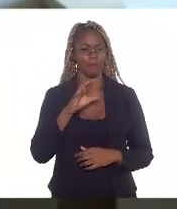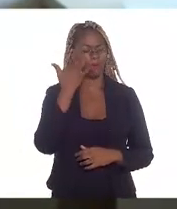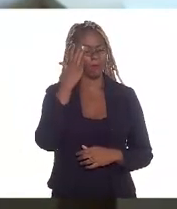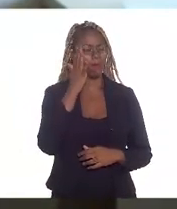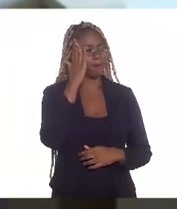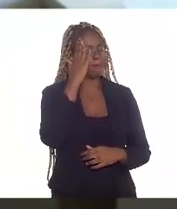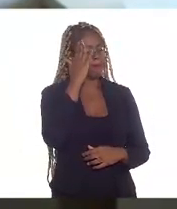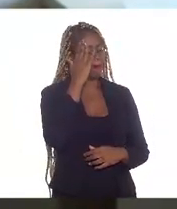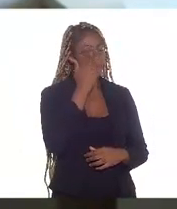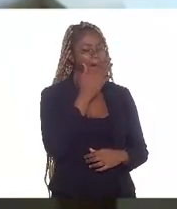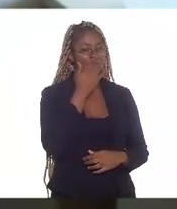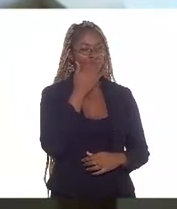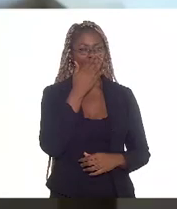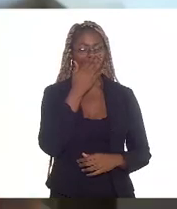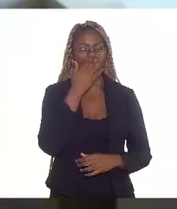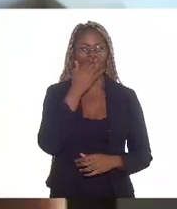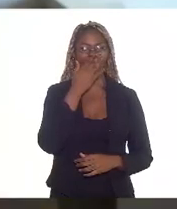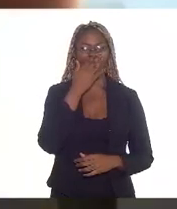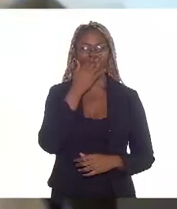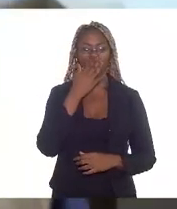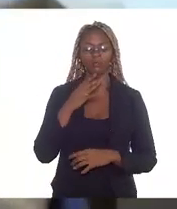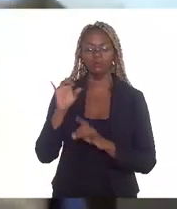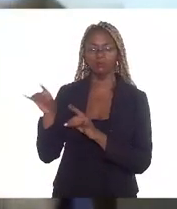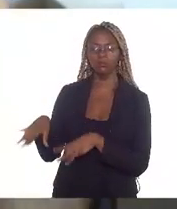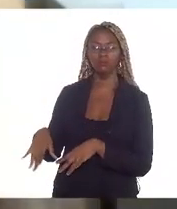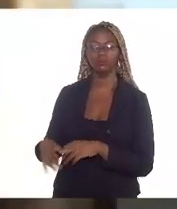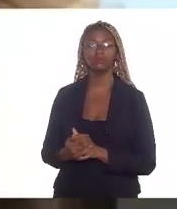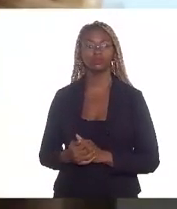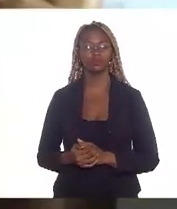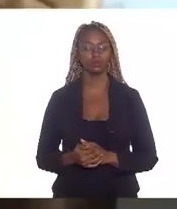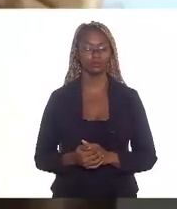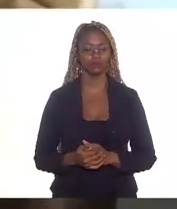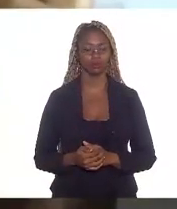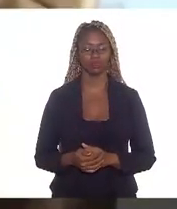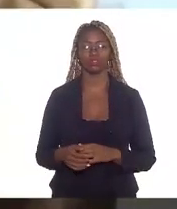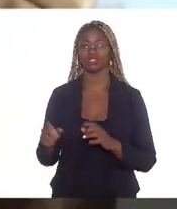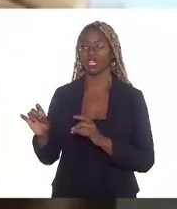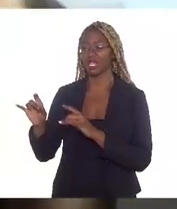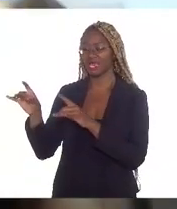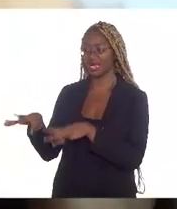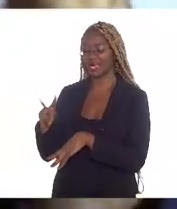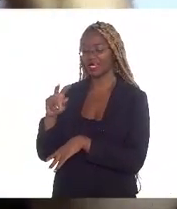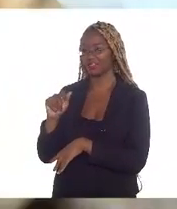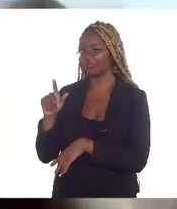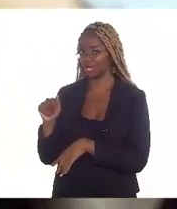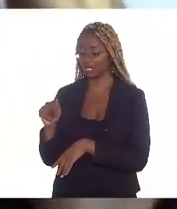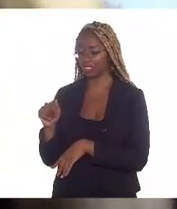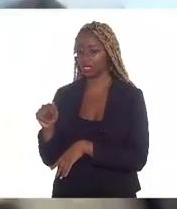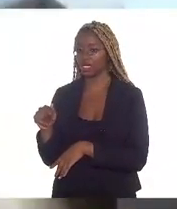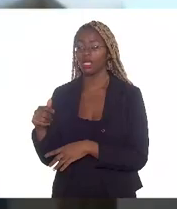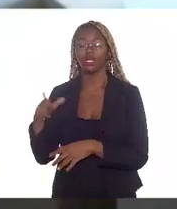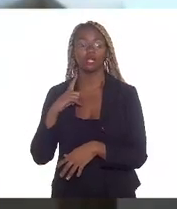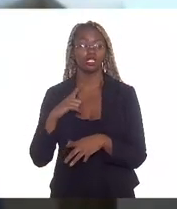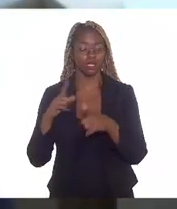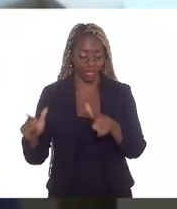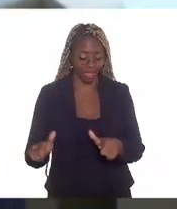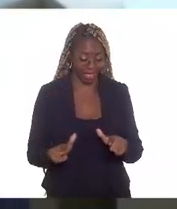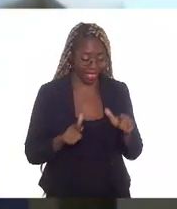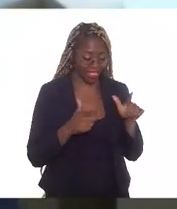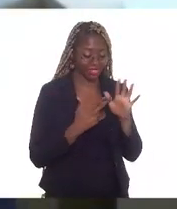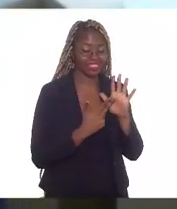quando ele sai do mandato, ele leva uma carga de processos para casa, ações populares, etc, etc.